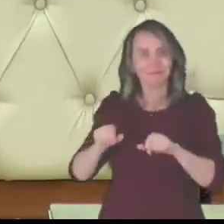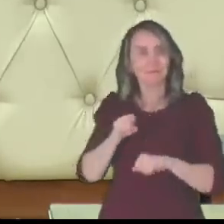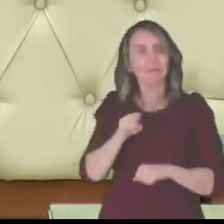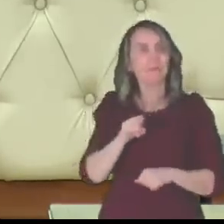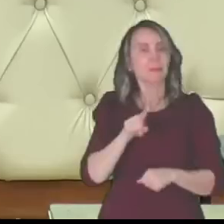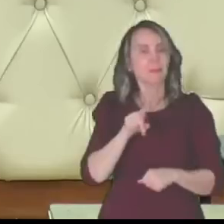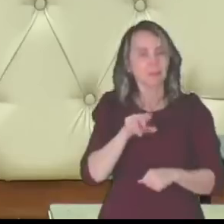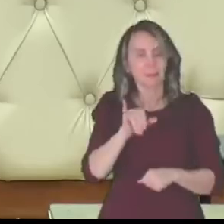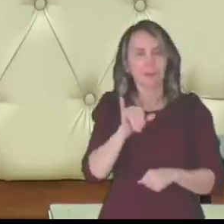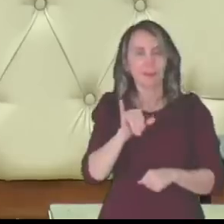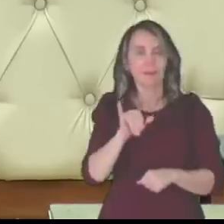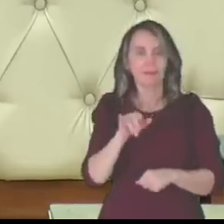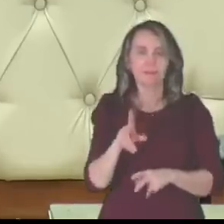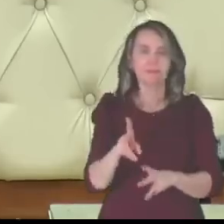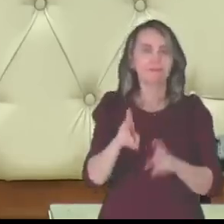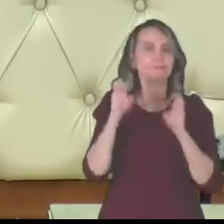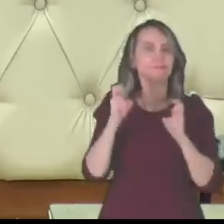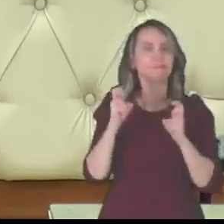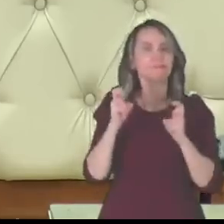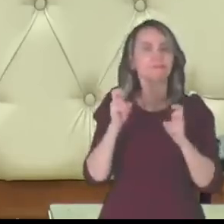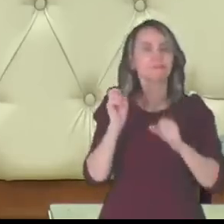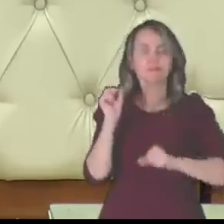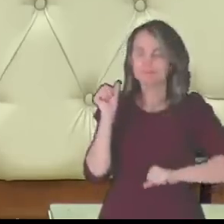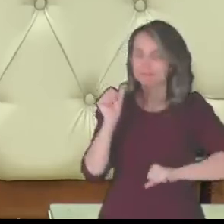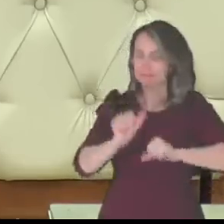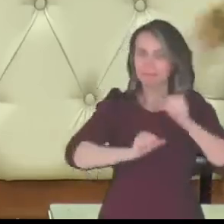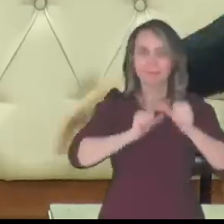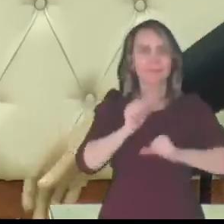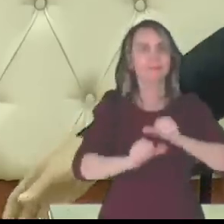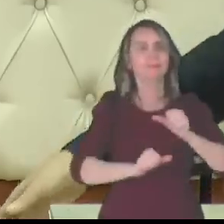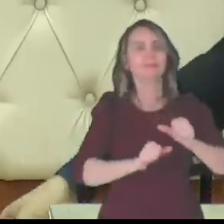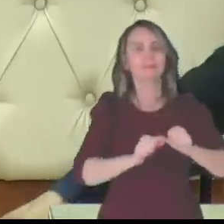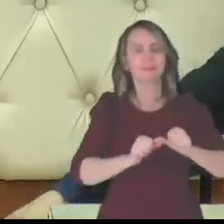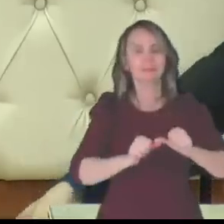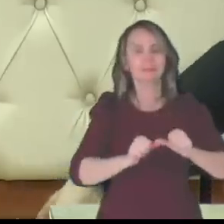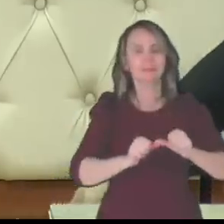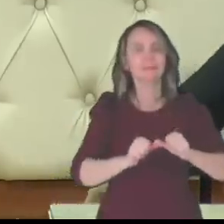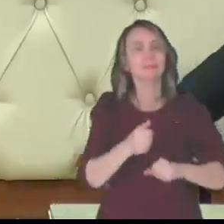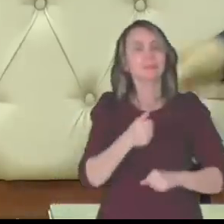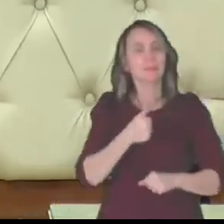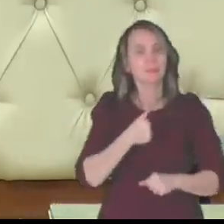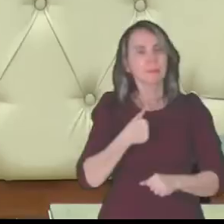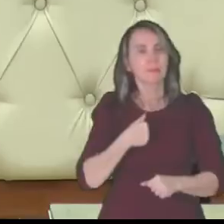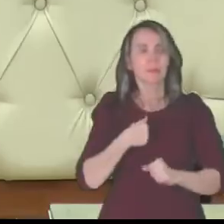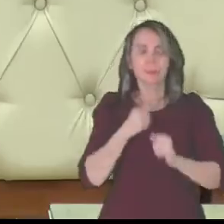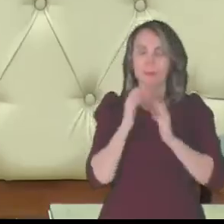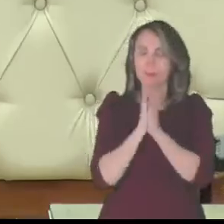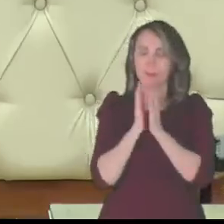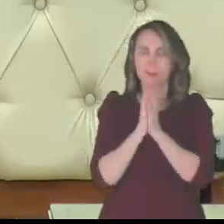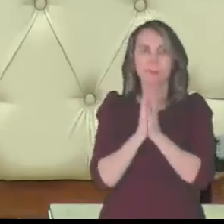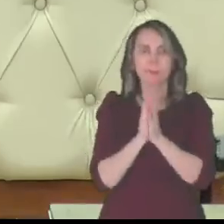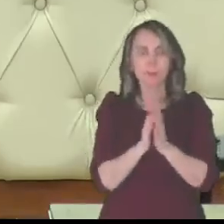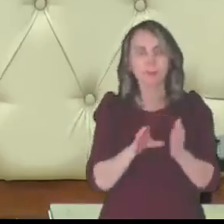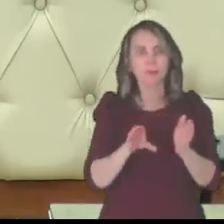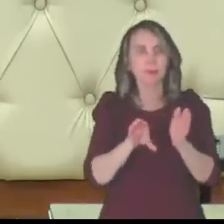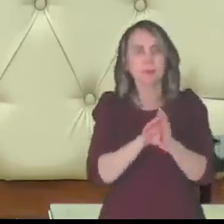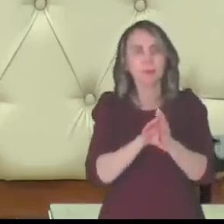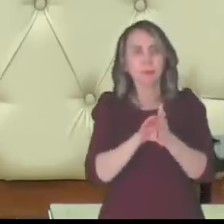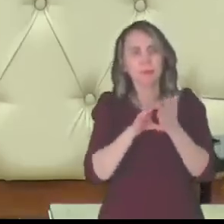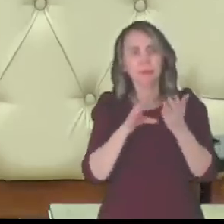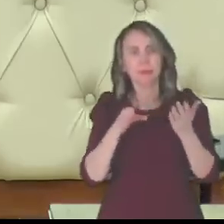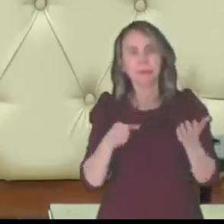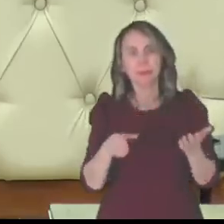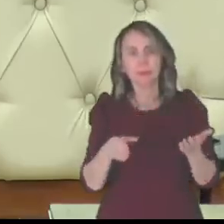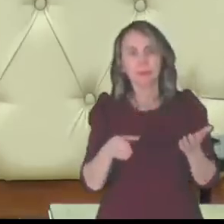ver o efeito você vai ver o efeito eu já orei Colossenses passei outro tempo